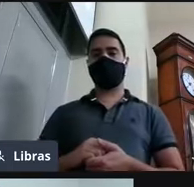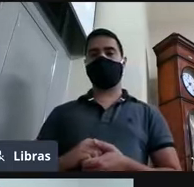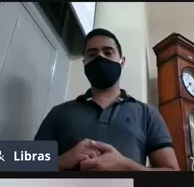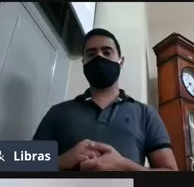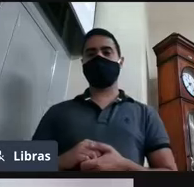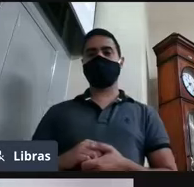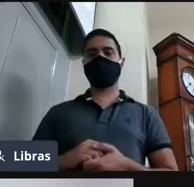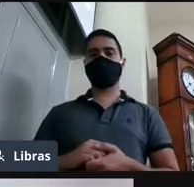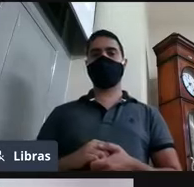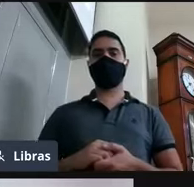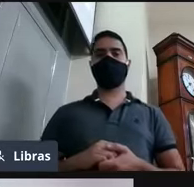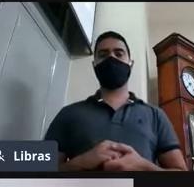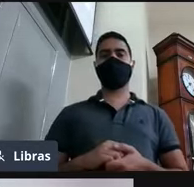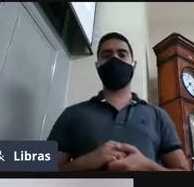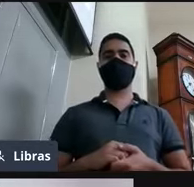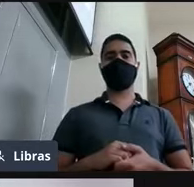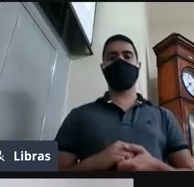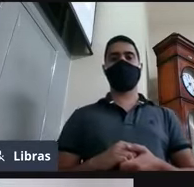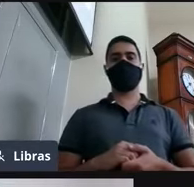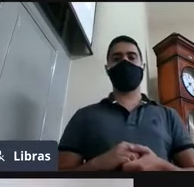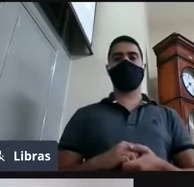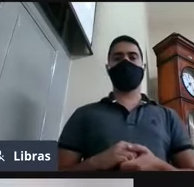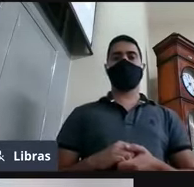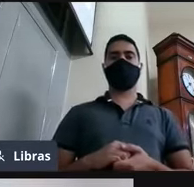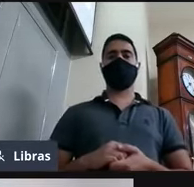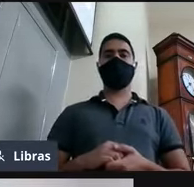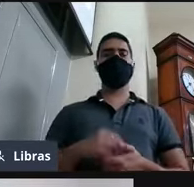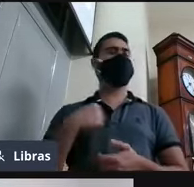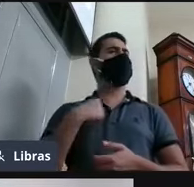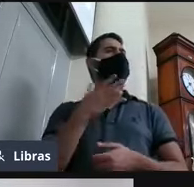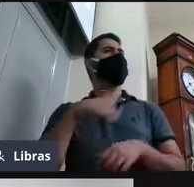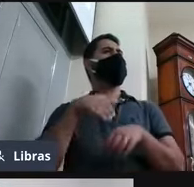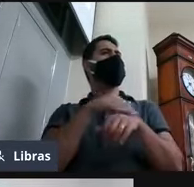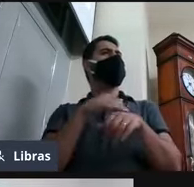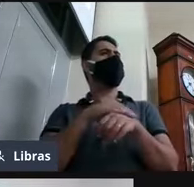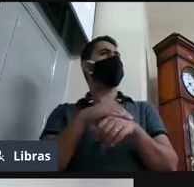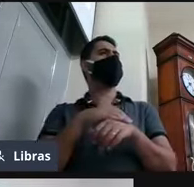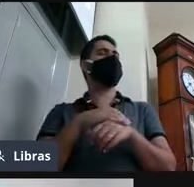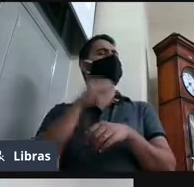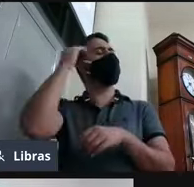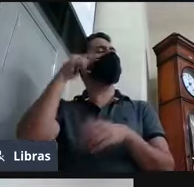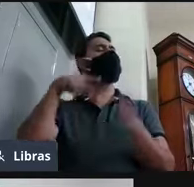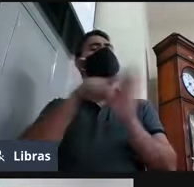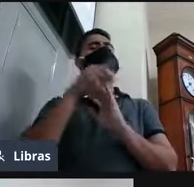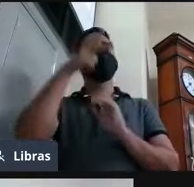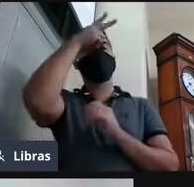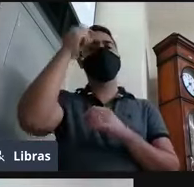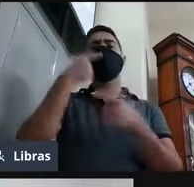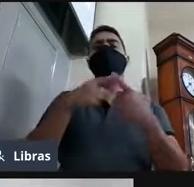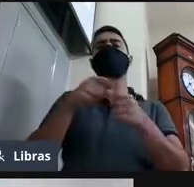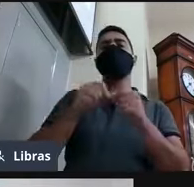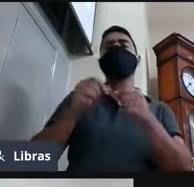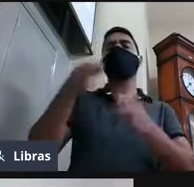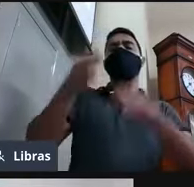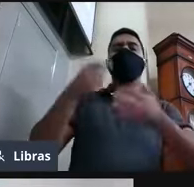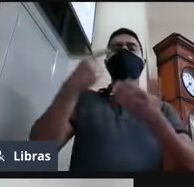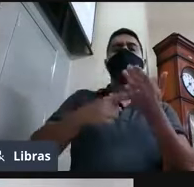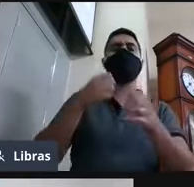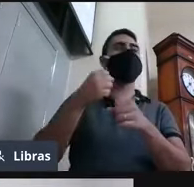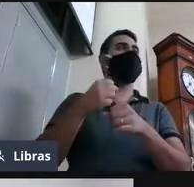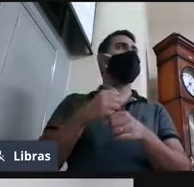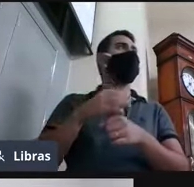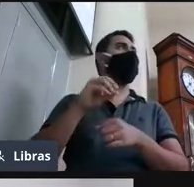seguinte, eu queria conversar com o Cristiano para poder ouvir do prefeito por que ele não tomou uma medida judicial contra as contas de